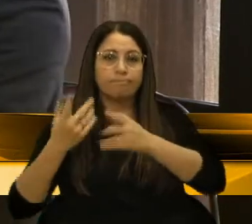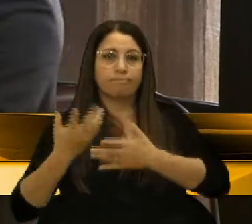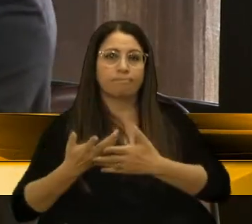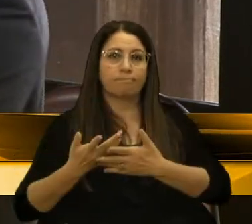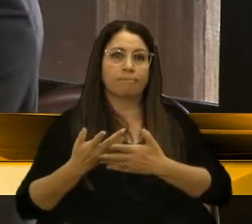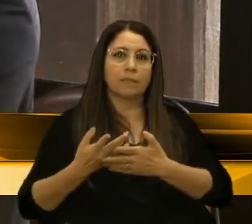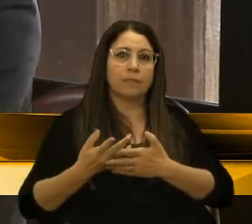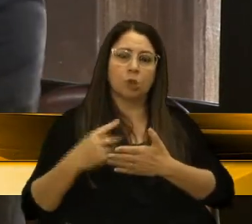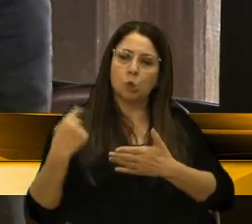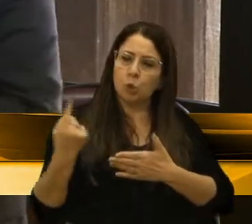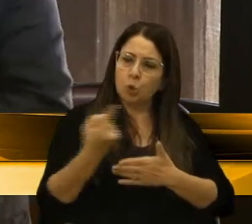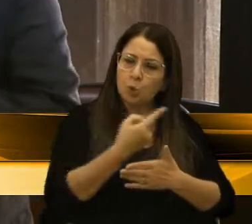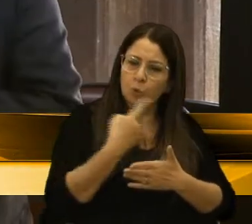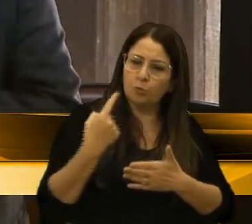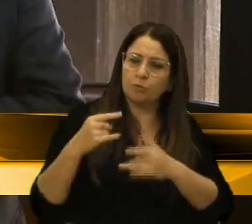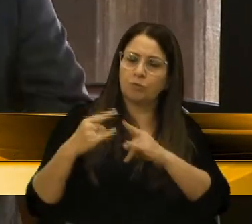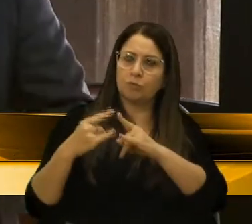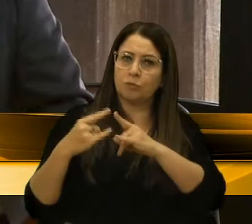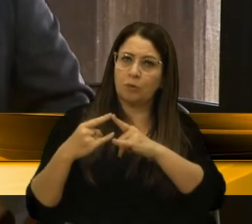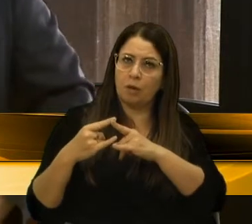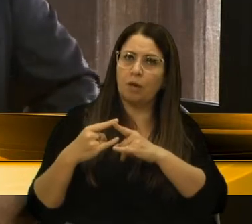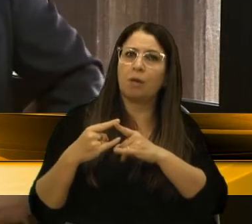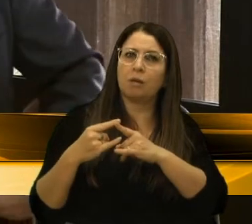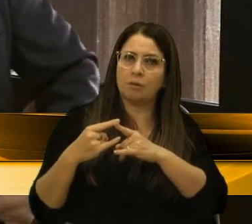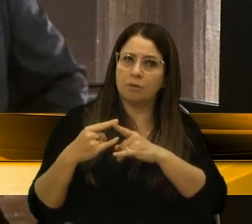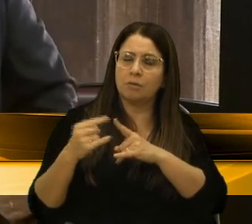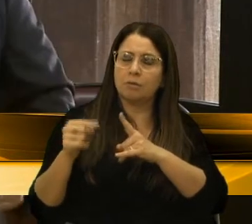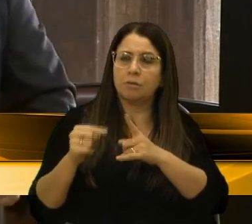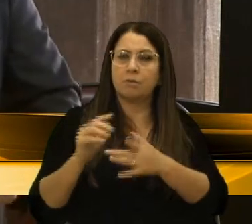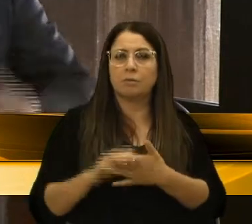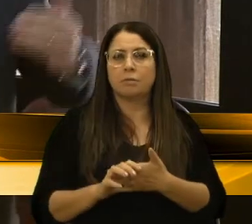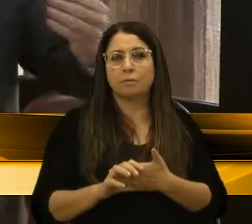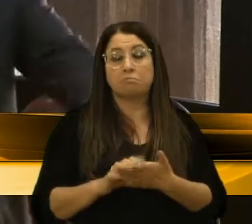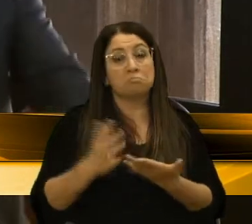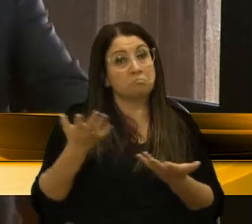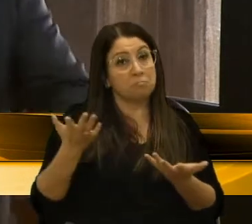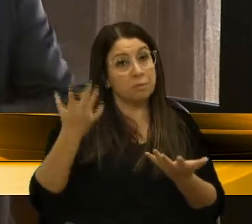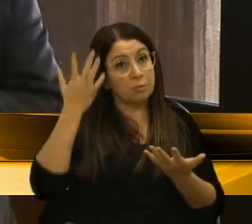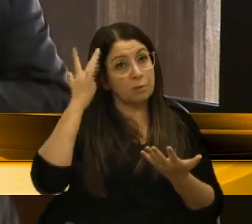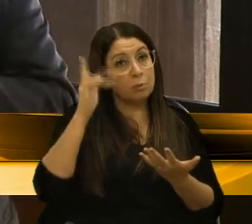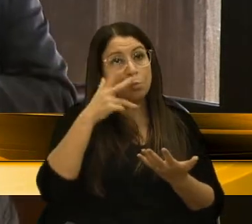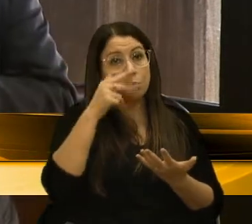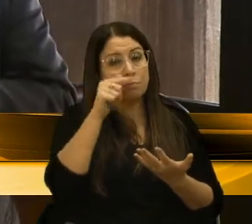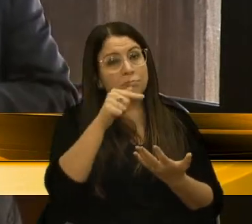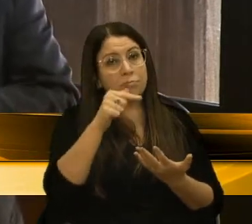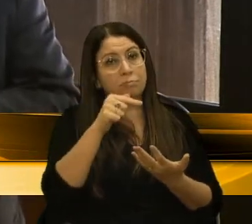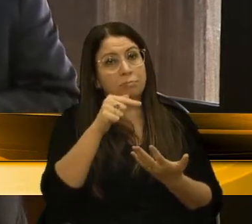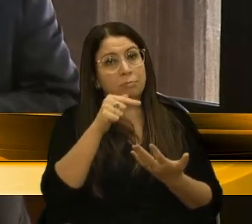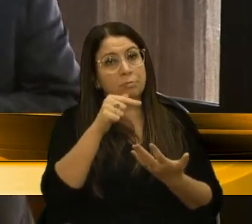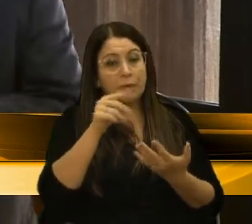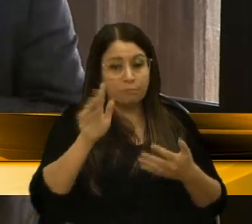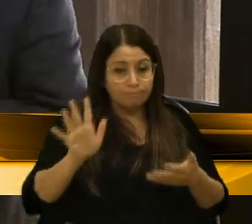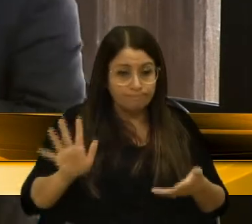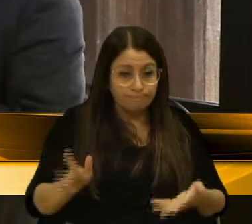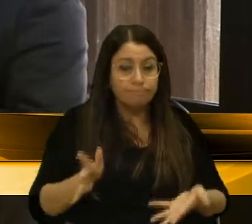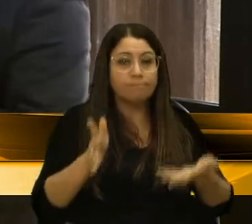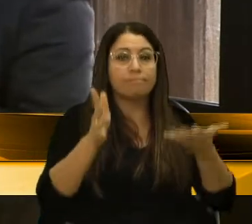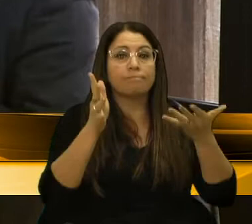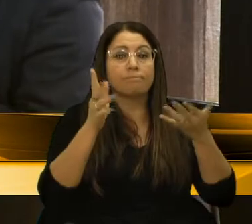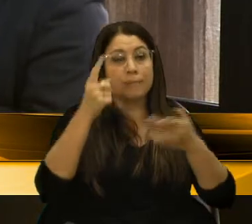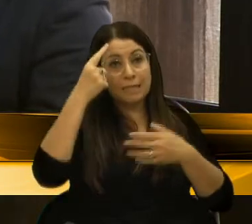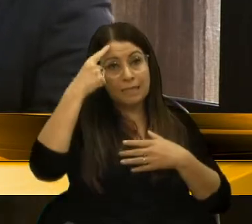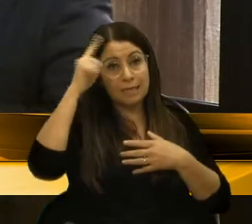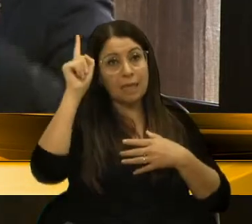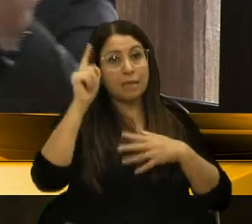as entidades, órgãos, para, quem sabe, como foi esse caso, encampar, ideias